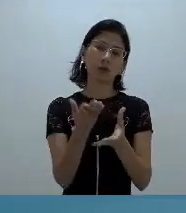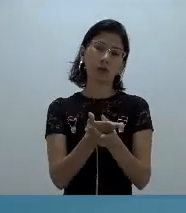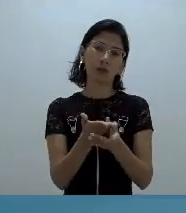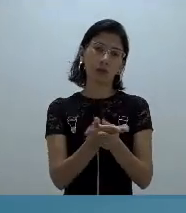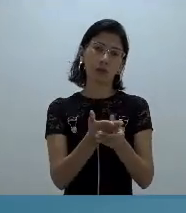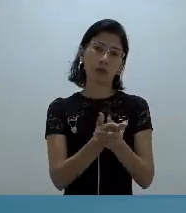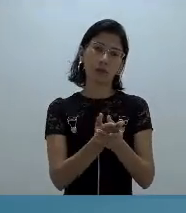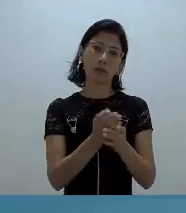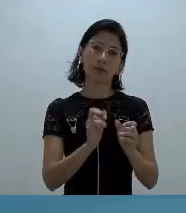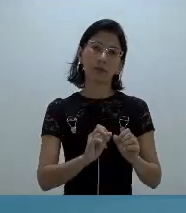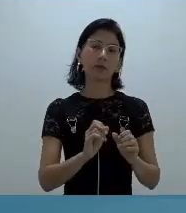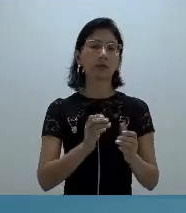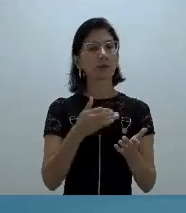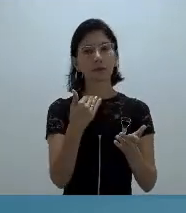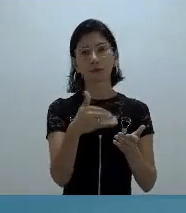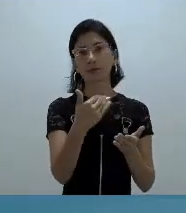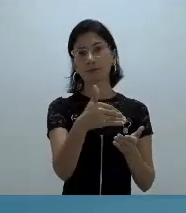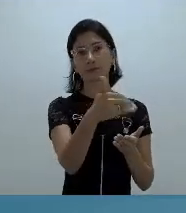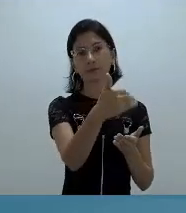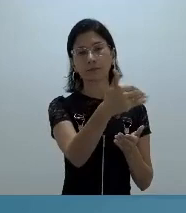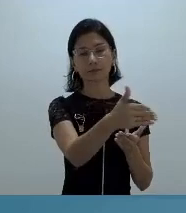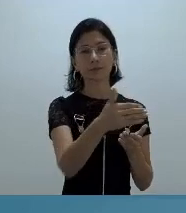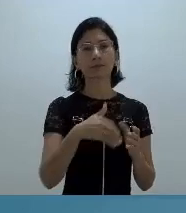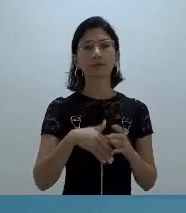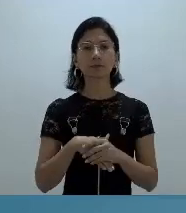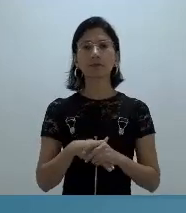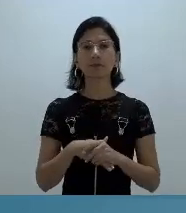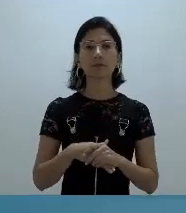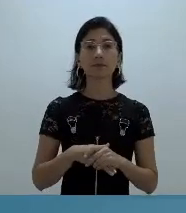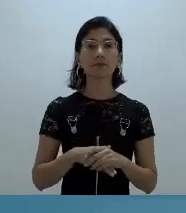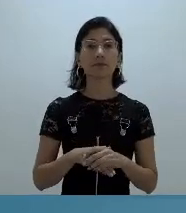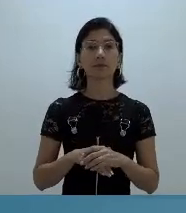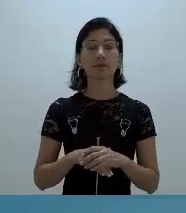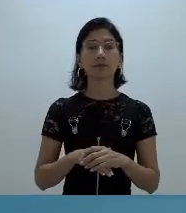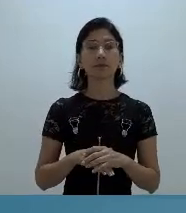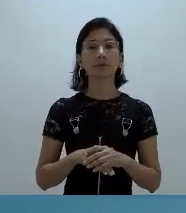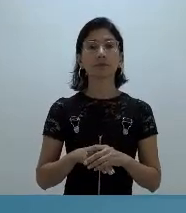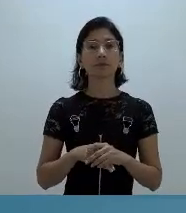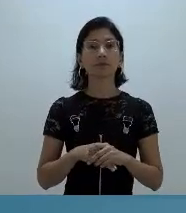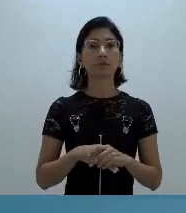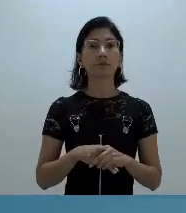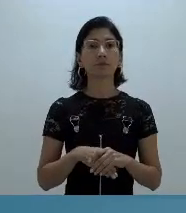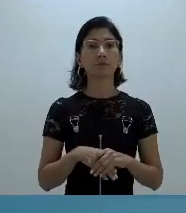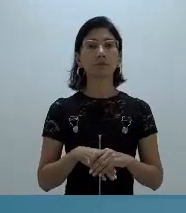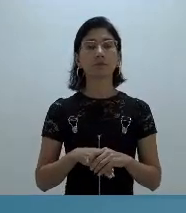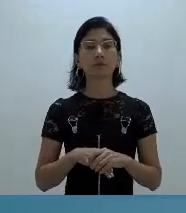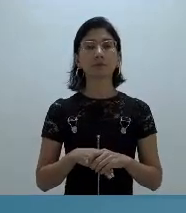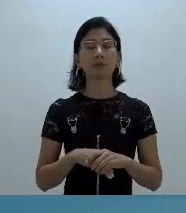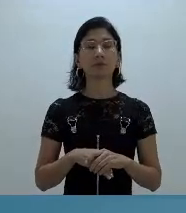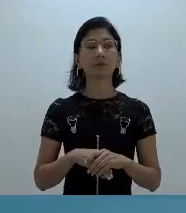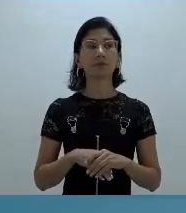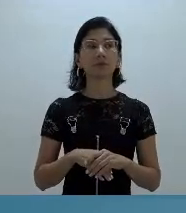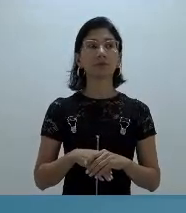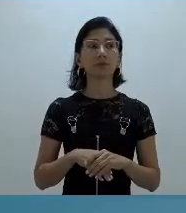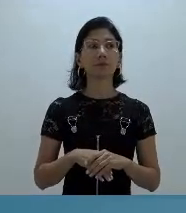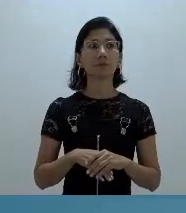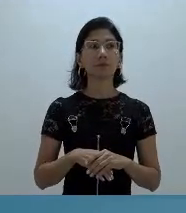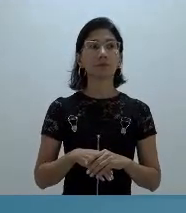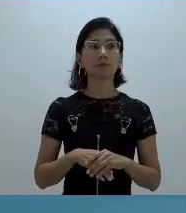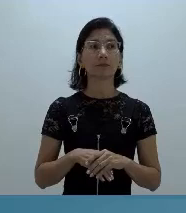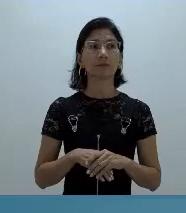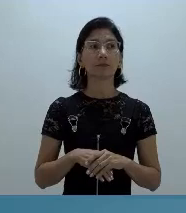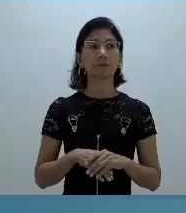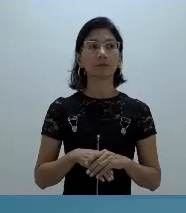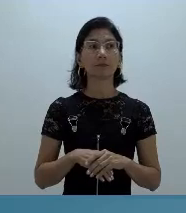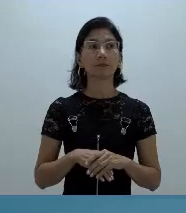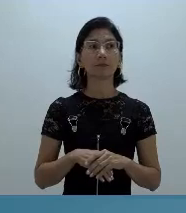Outro aspecto, né? Ela, em várias passagens, o acordo em várias passagens, chama a atenção do fato